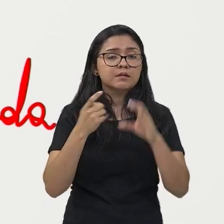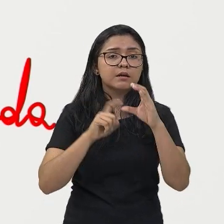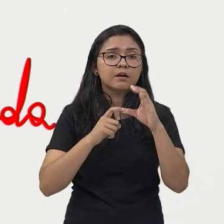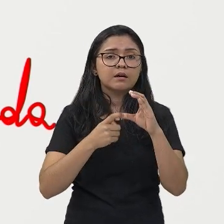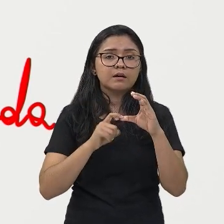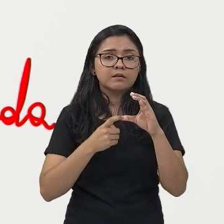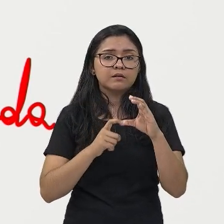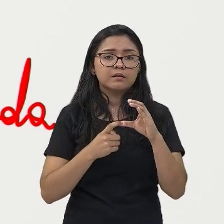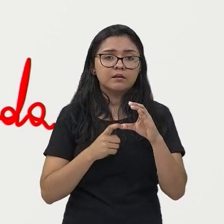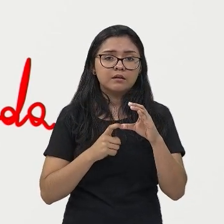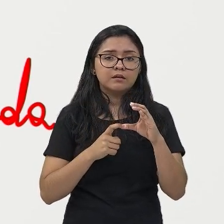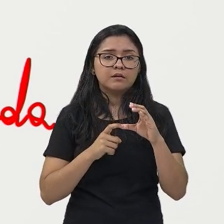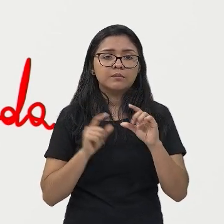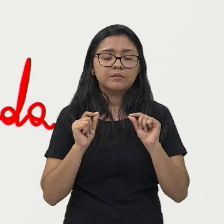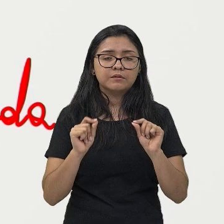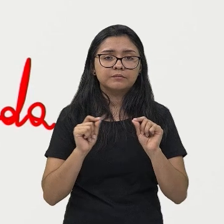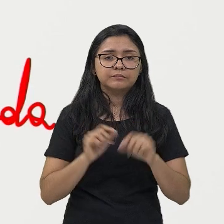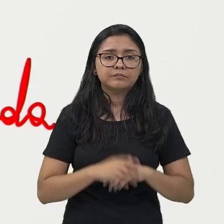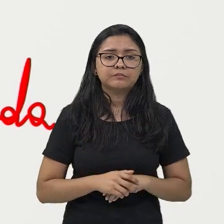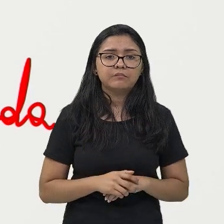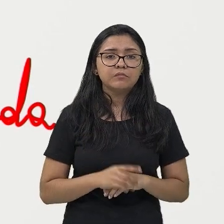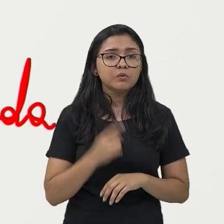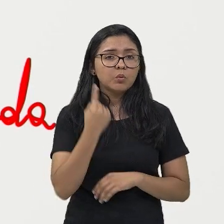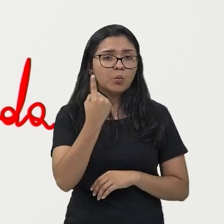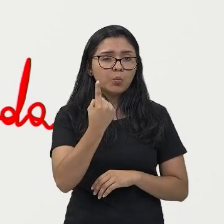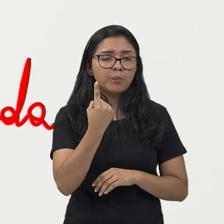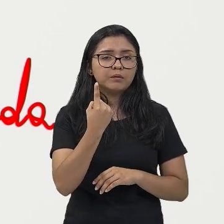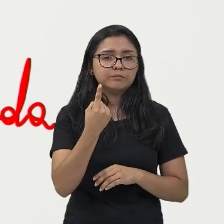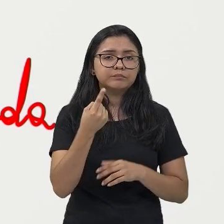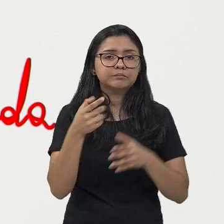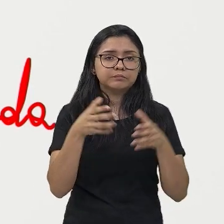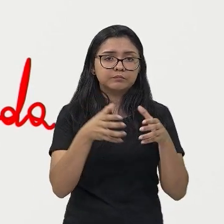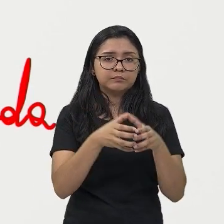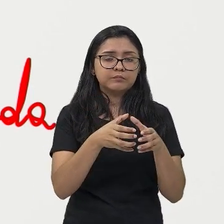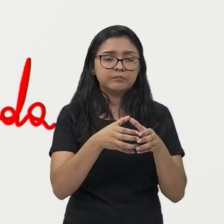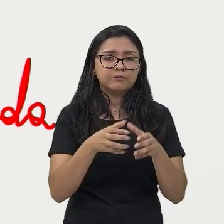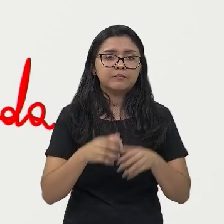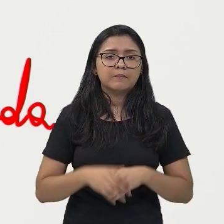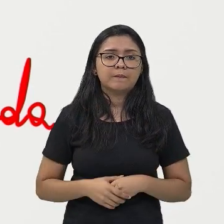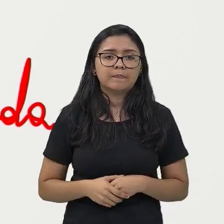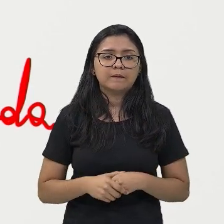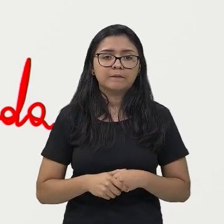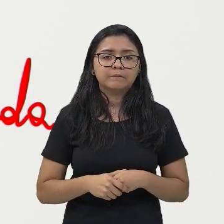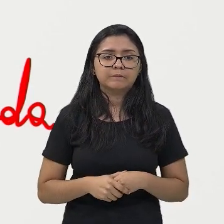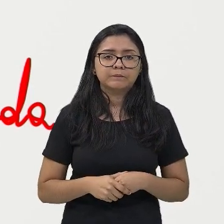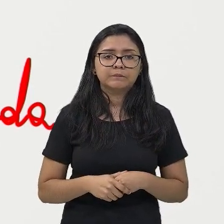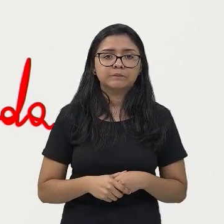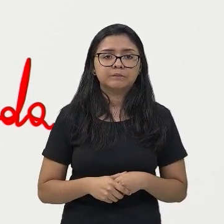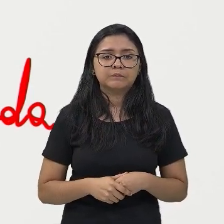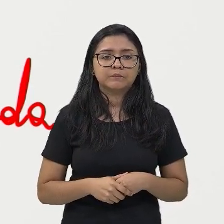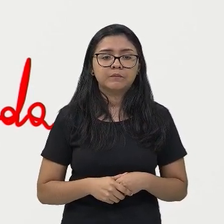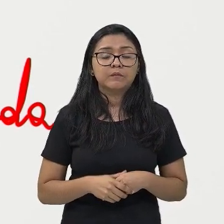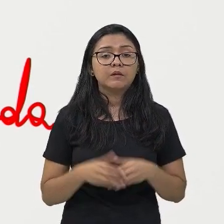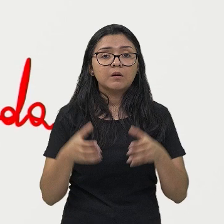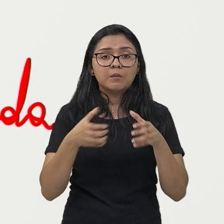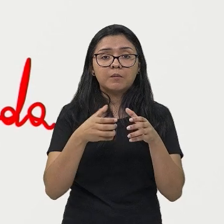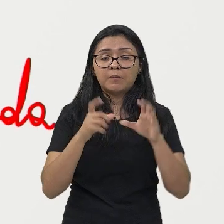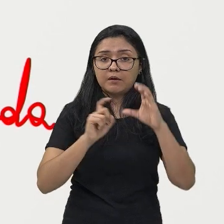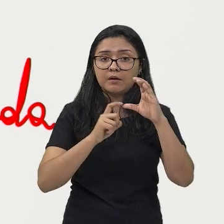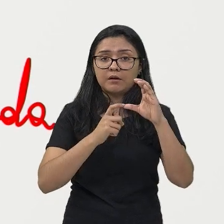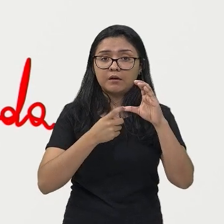apenas uma classificação. Classificar como sendo uma